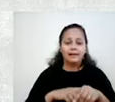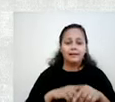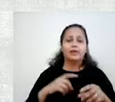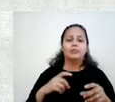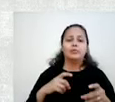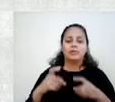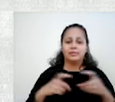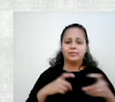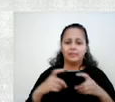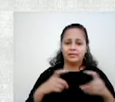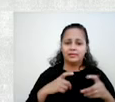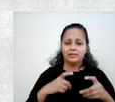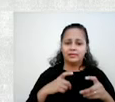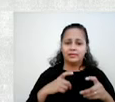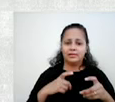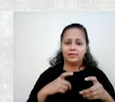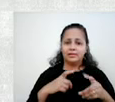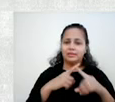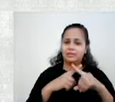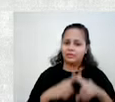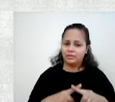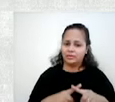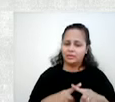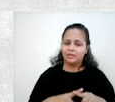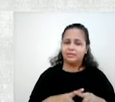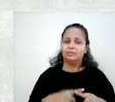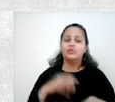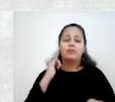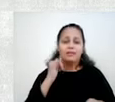cruzadas. Além disso, os relatos dos